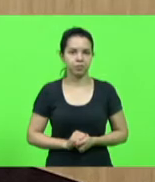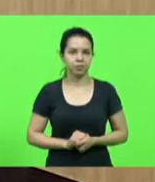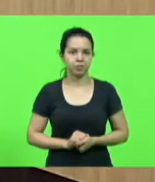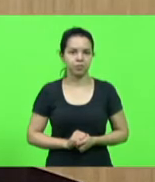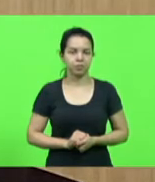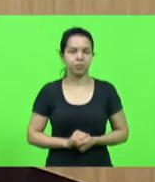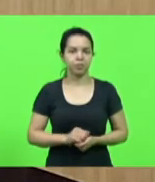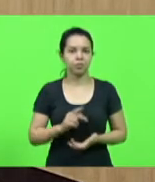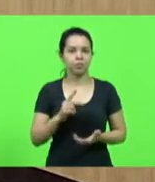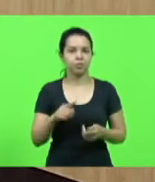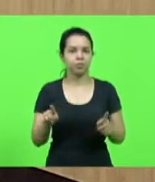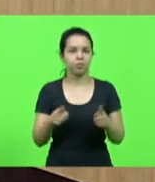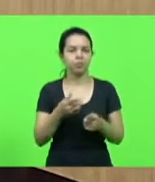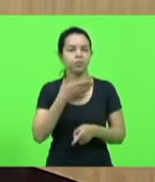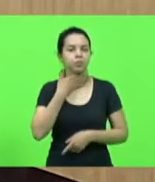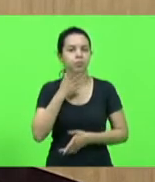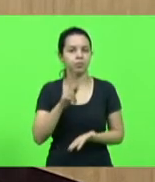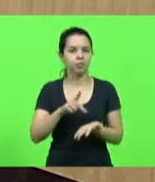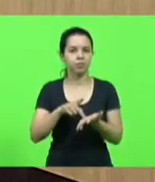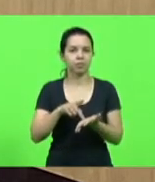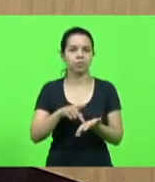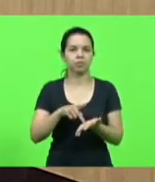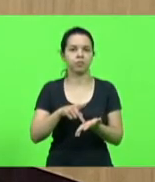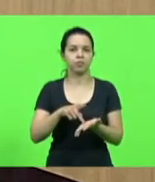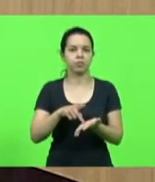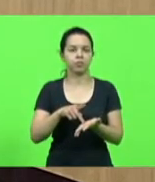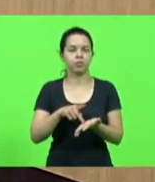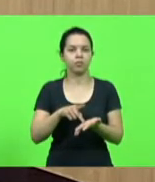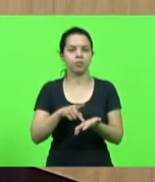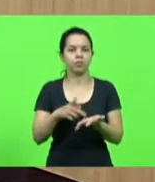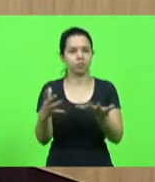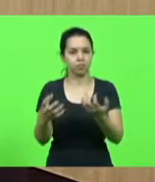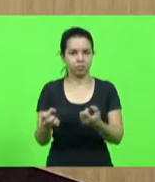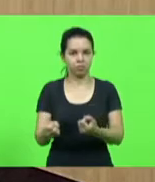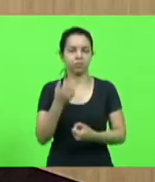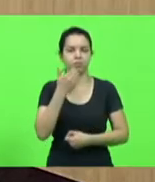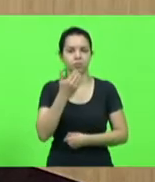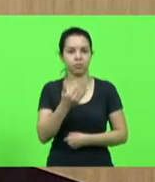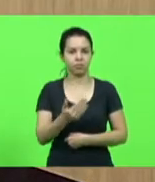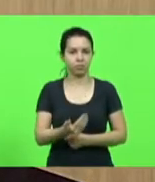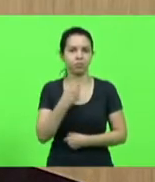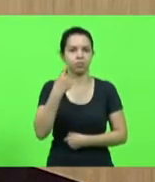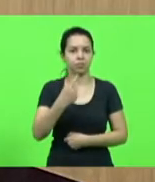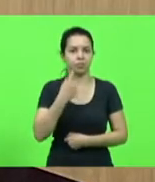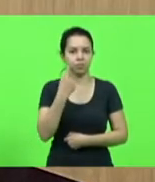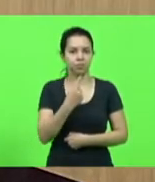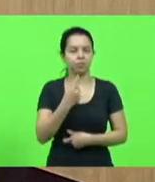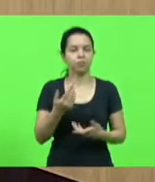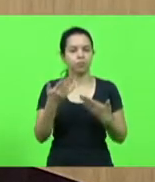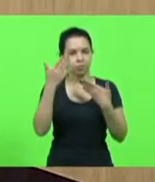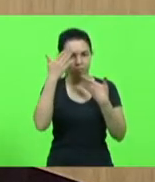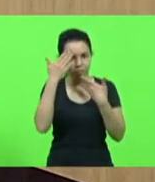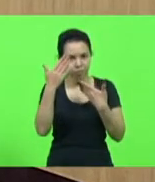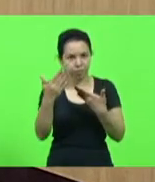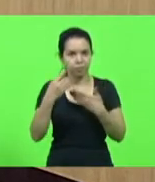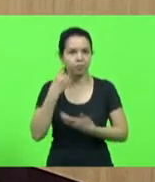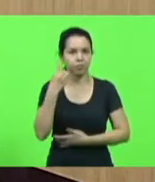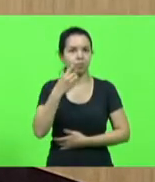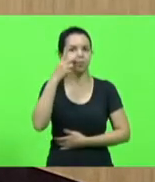Está, obrigado, senhor presidente. Está acatada a sugestão, a solicitação, deputado. Obrigado, deputado Kennedy Nunes.